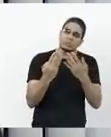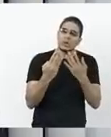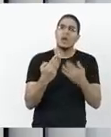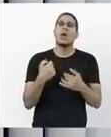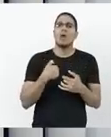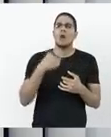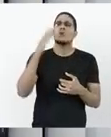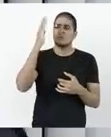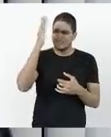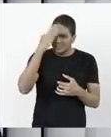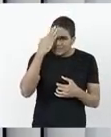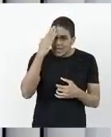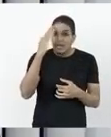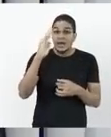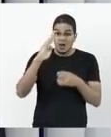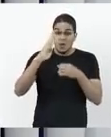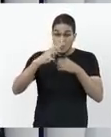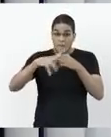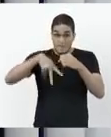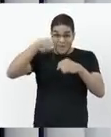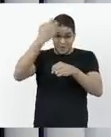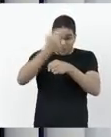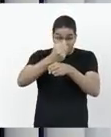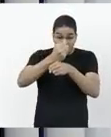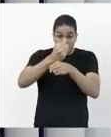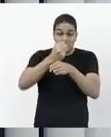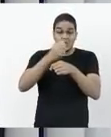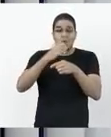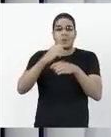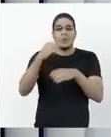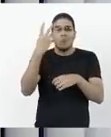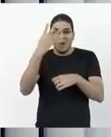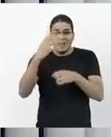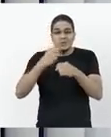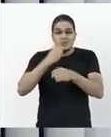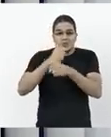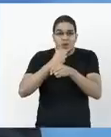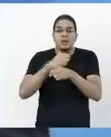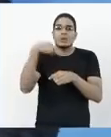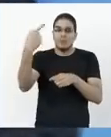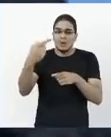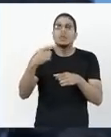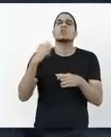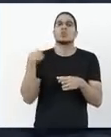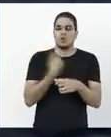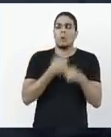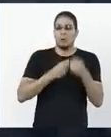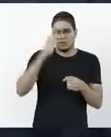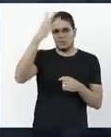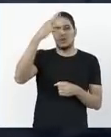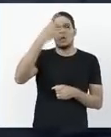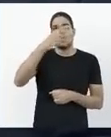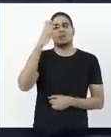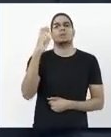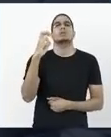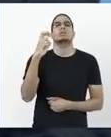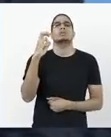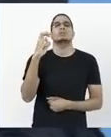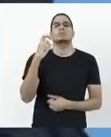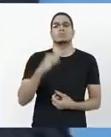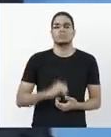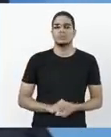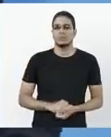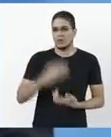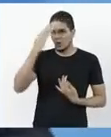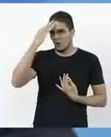e avançará muito mais nessa cidade que a gente ama, que a gente gosta de viver. 45. Obrigado, candidato Zenaldo Coutinho. A RBA